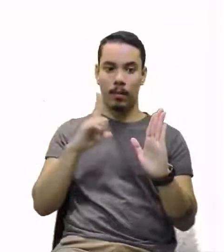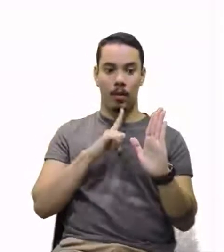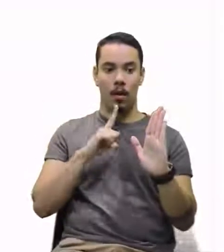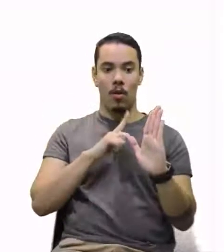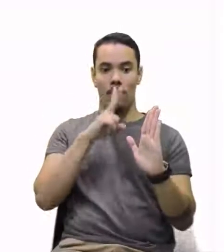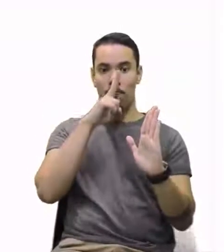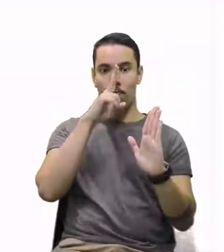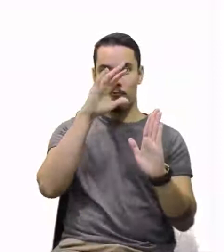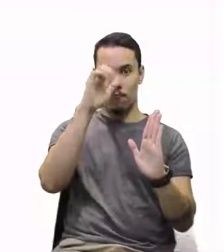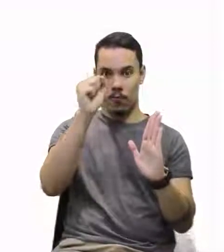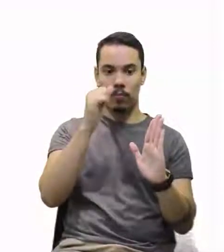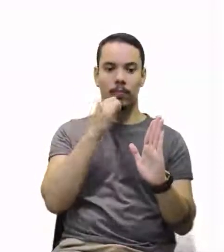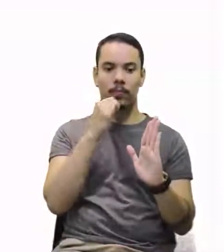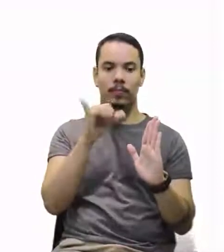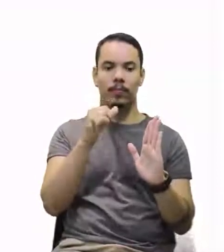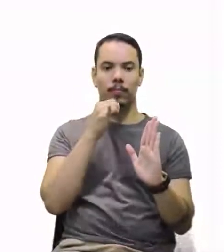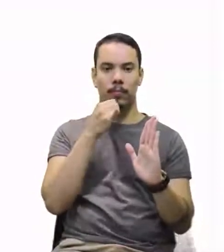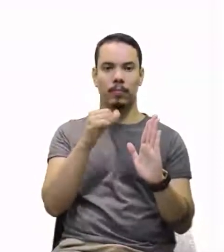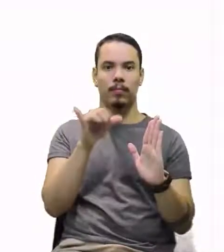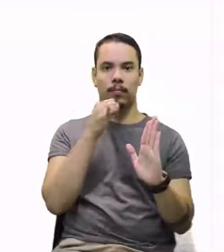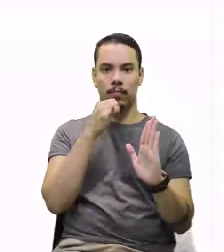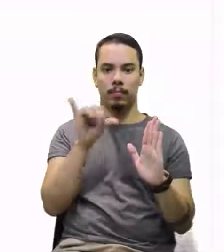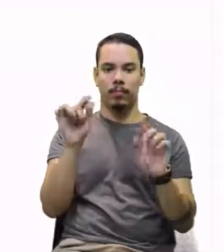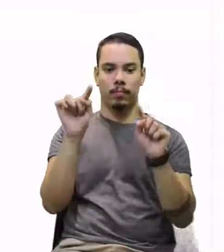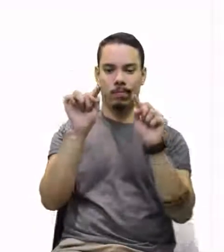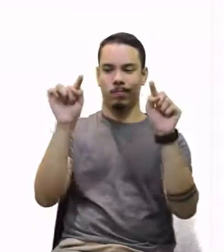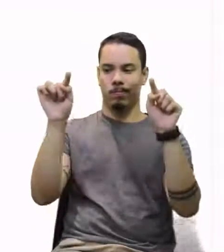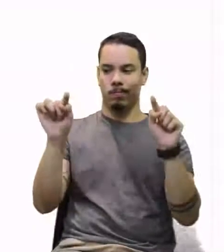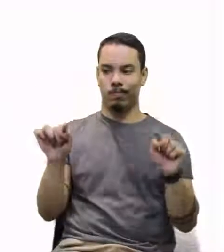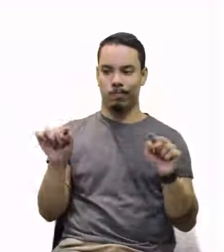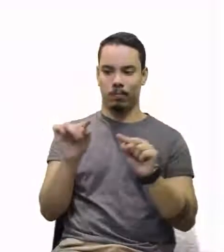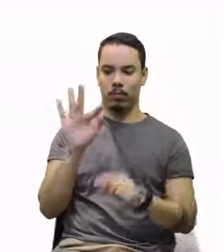força eletromotriz ou tensão.